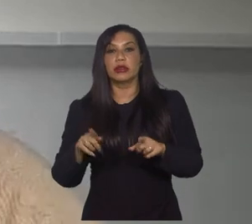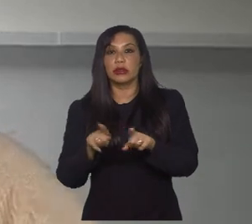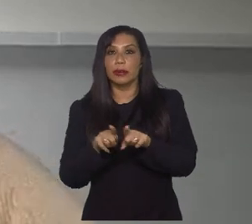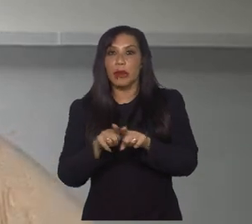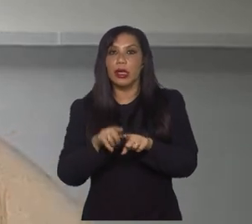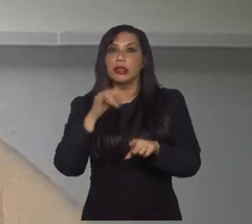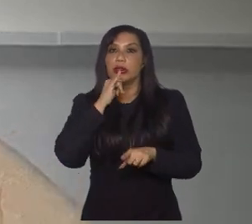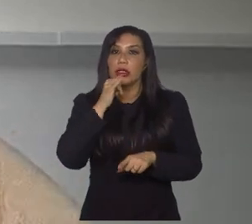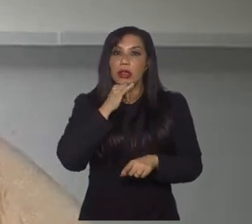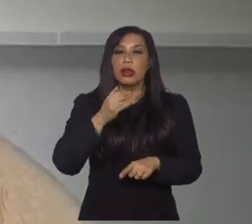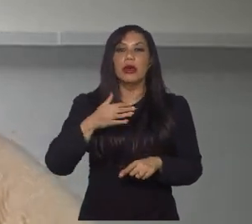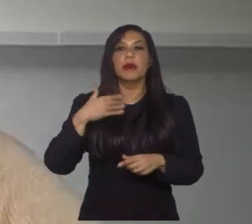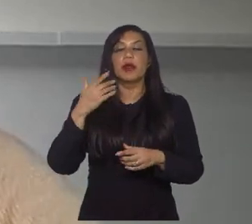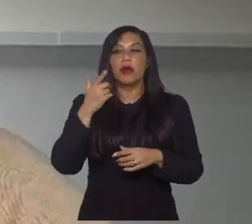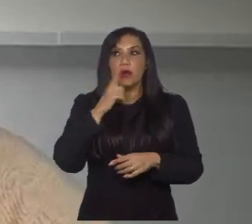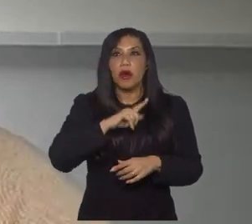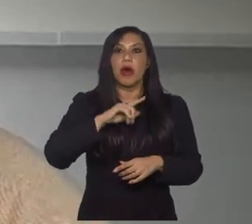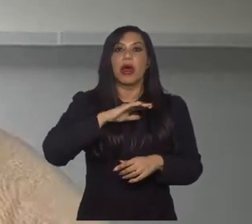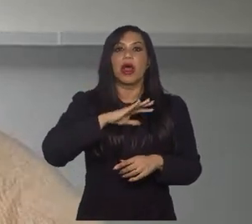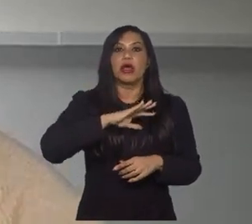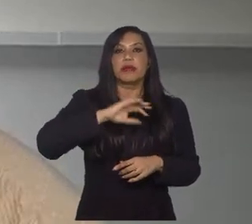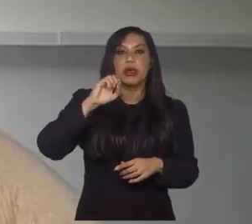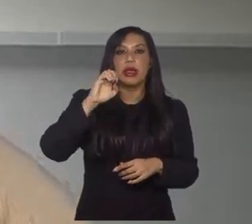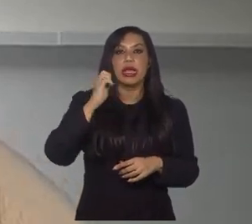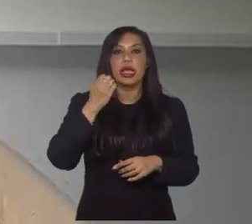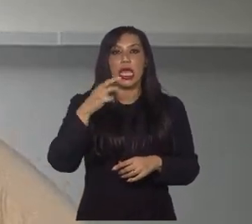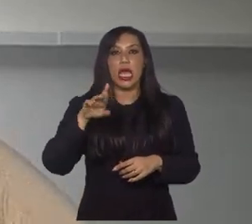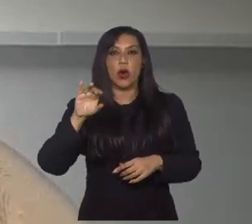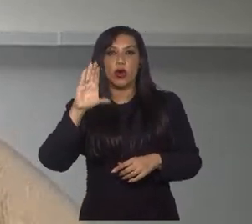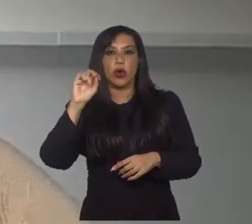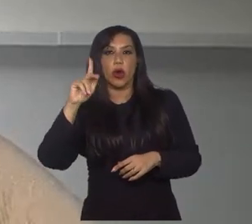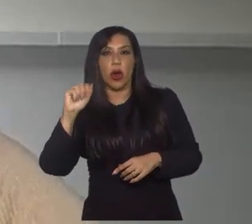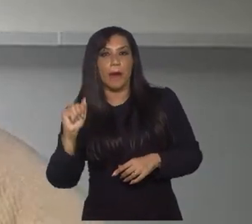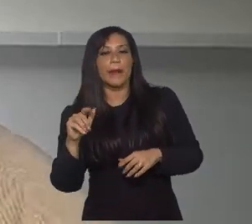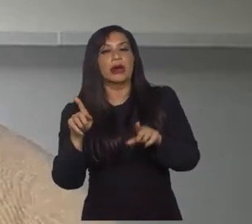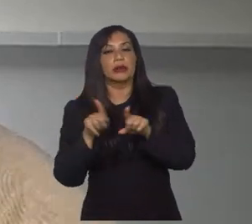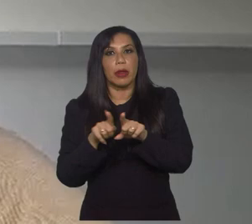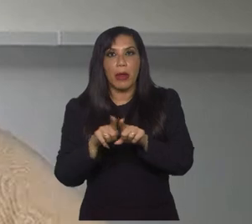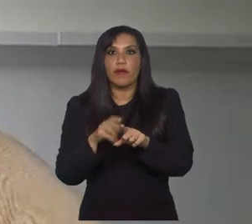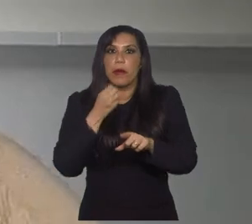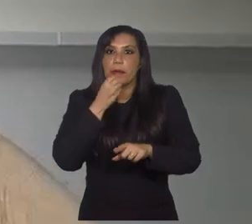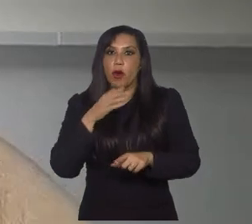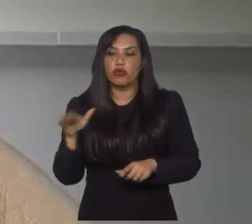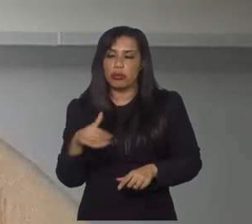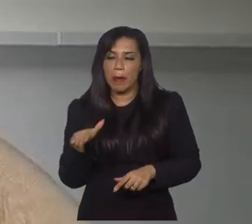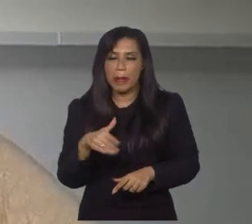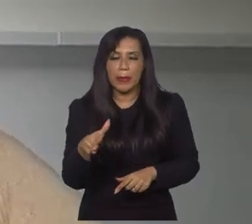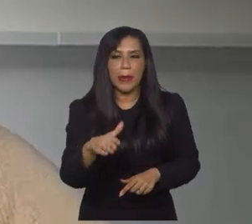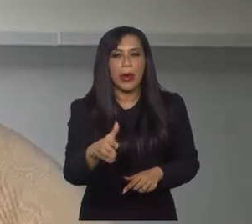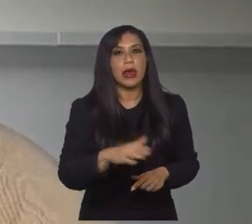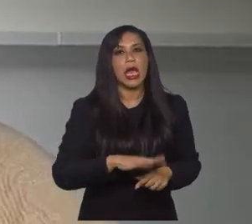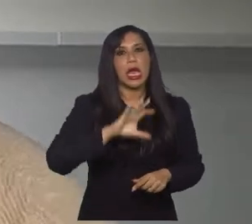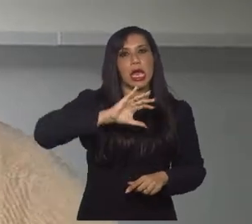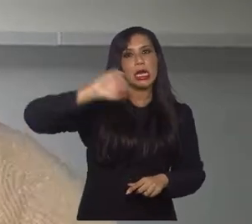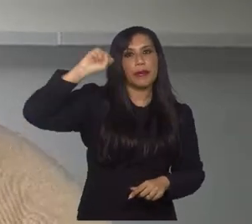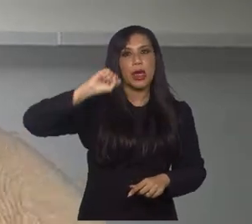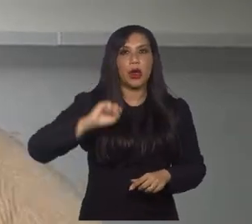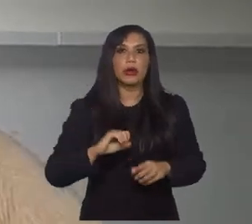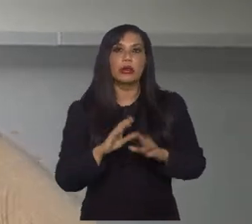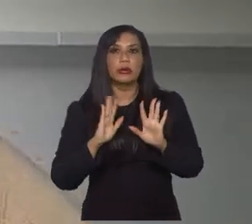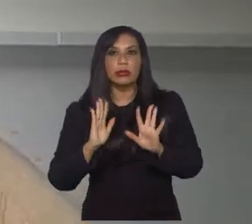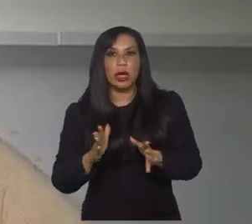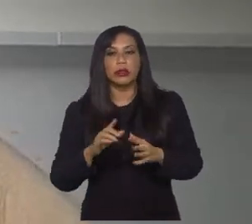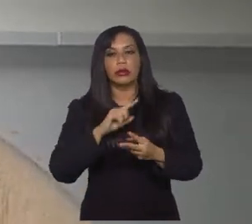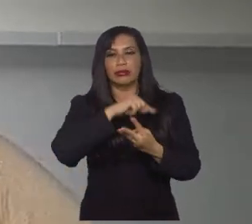destaque da última Euro, a melhor jovem da competição, foi a melhor jovem agora também dessa edição da Champions. Então, tem